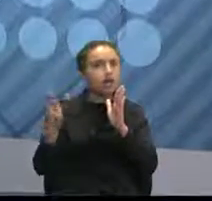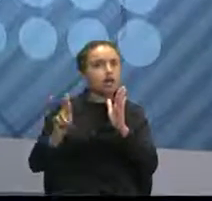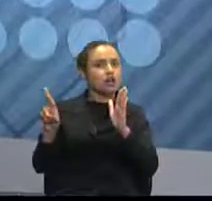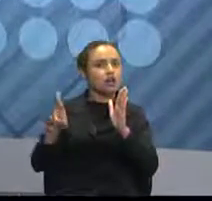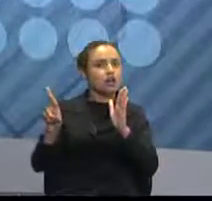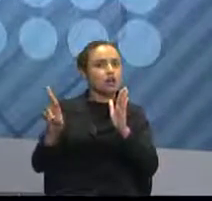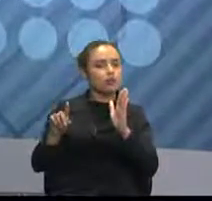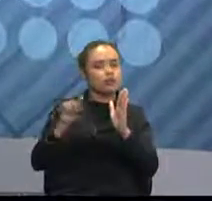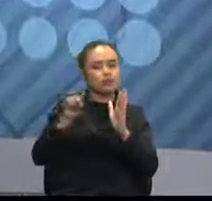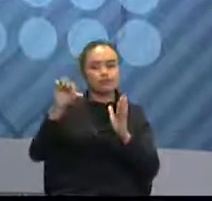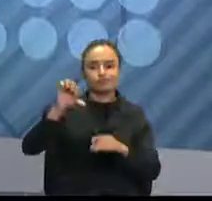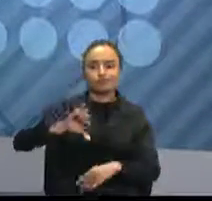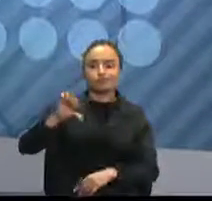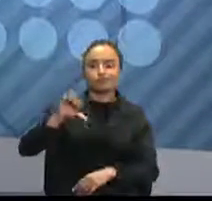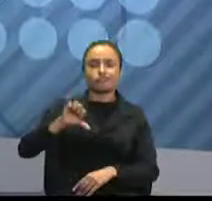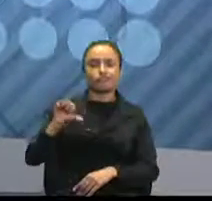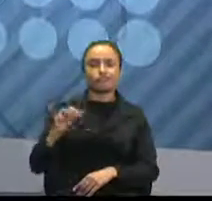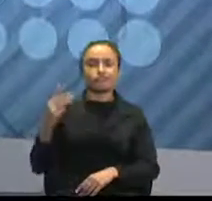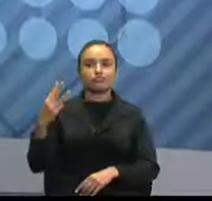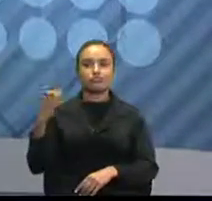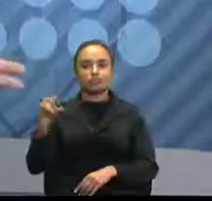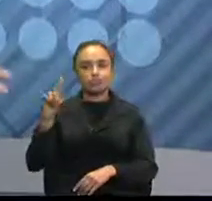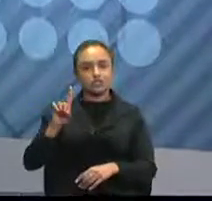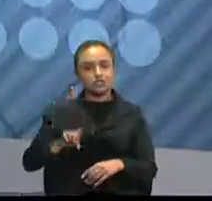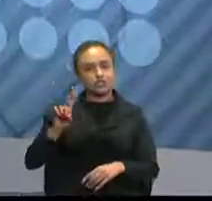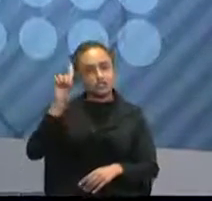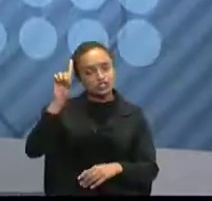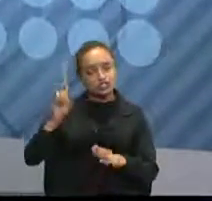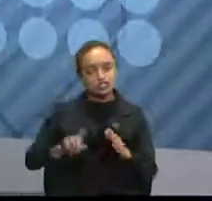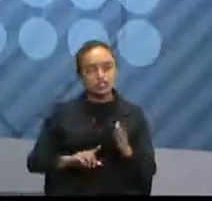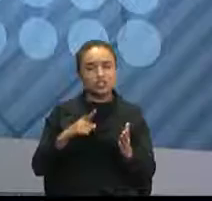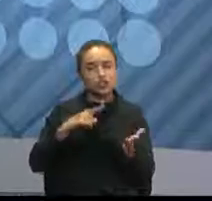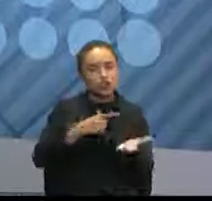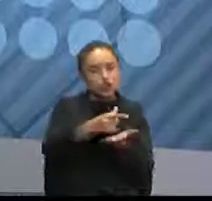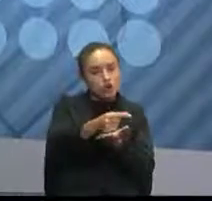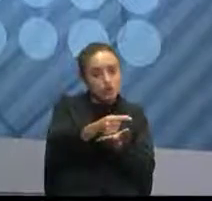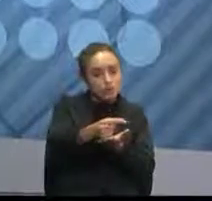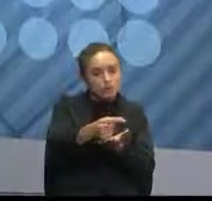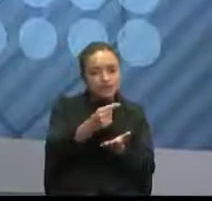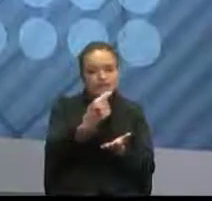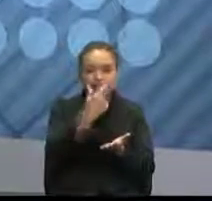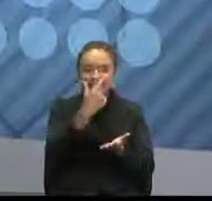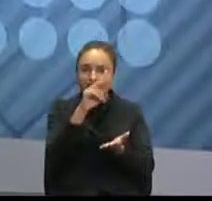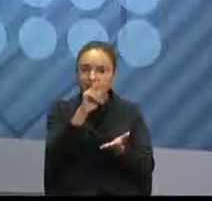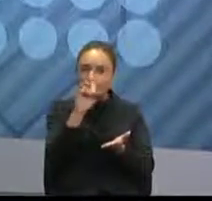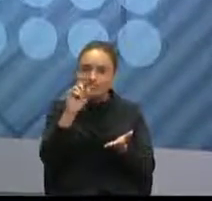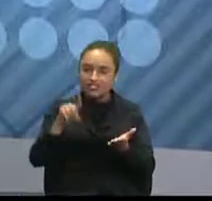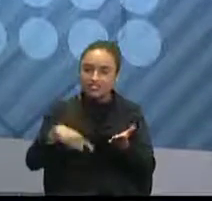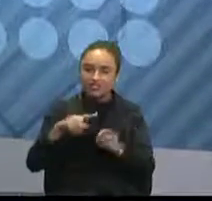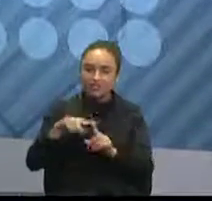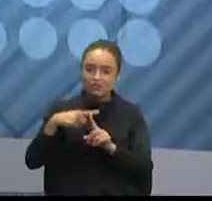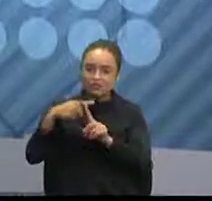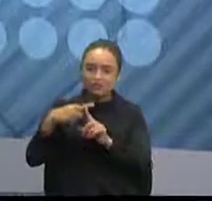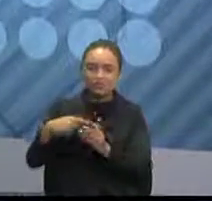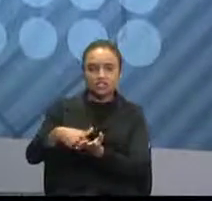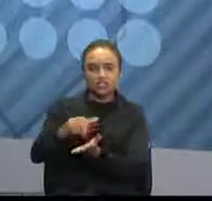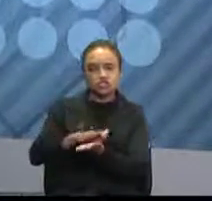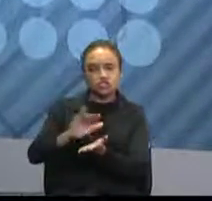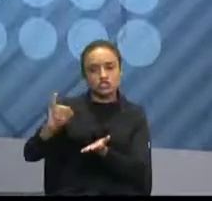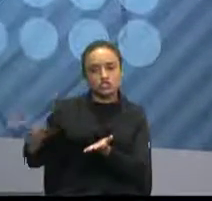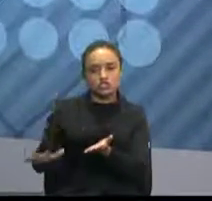você vai ser prejuízo daqui a 30 dias porque eu vou comprar 20 mais uma taxa de juros e ela vai trabalhando a 30 você vai ser obrigado a vender nós temos um